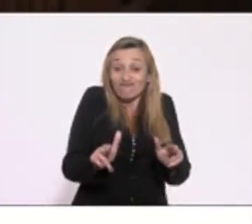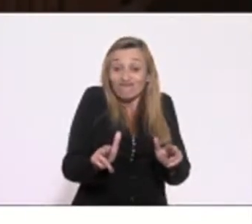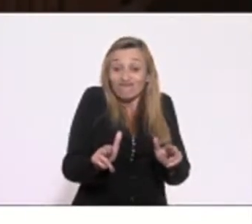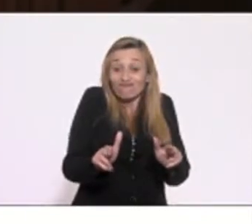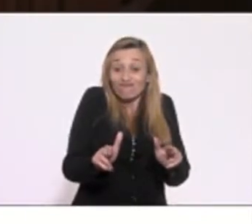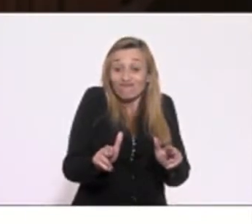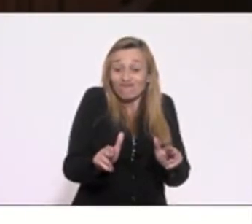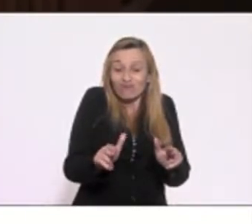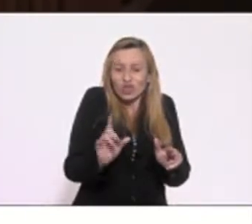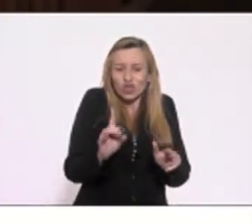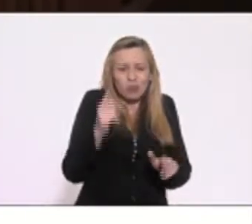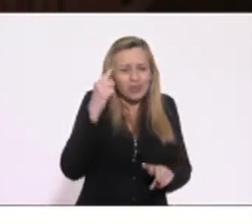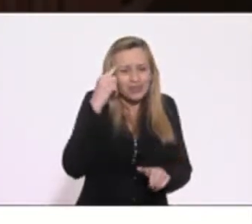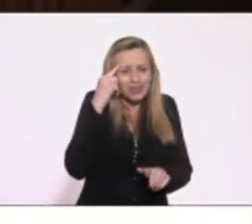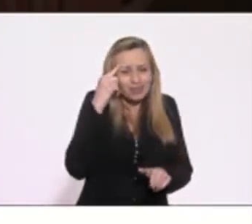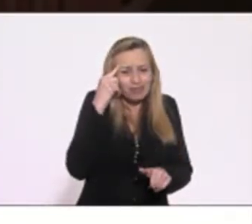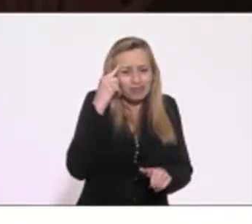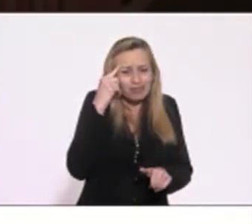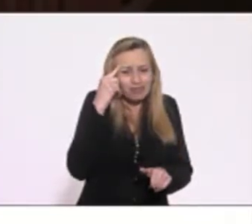Só refletindo.